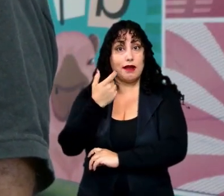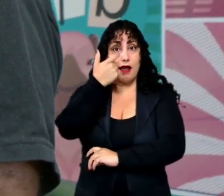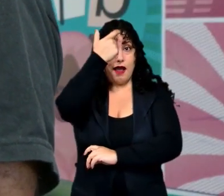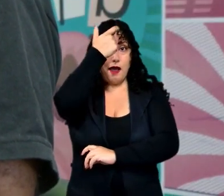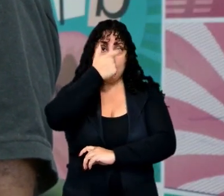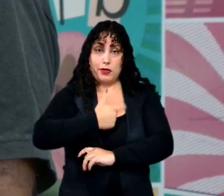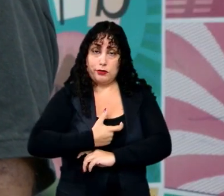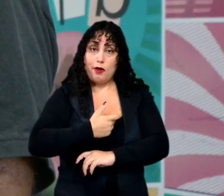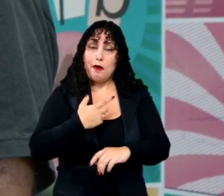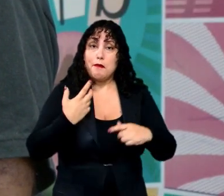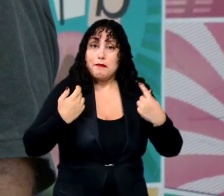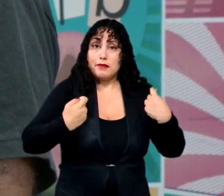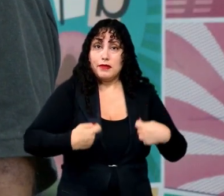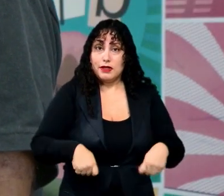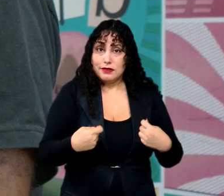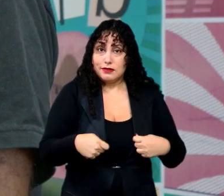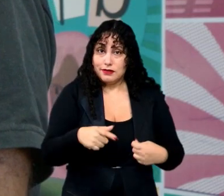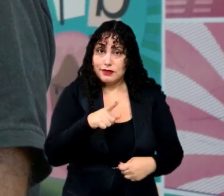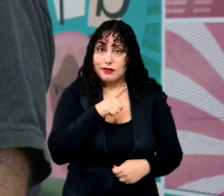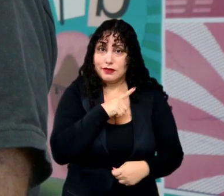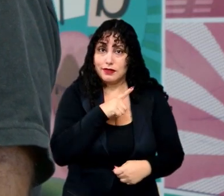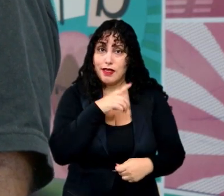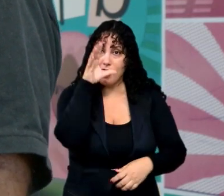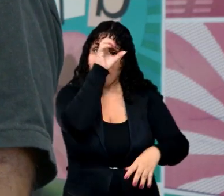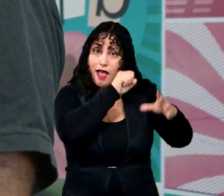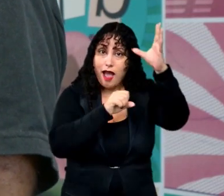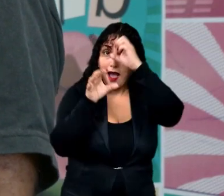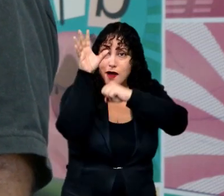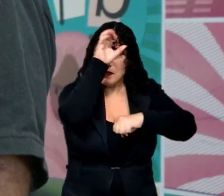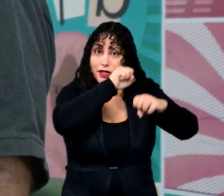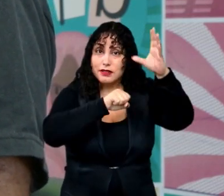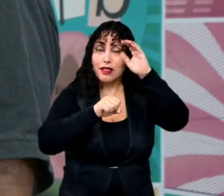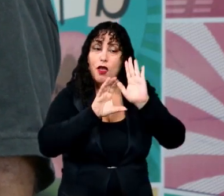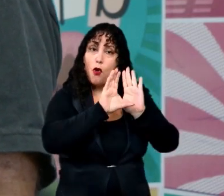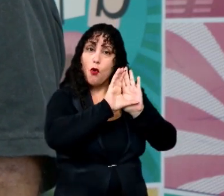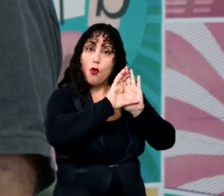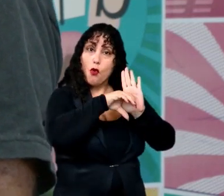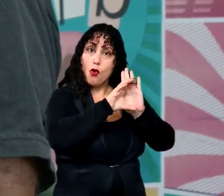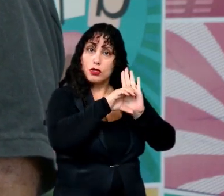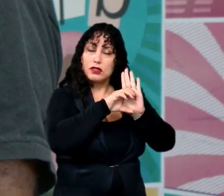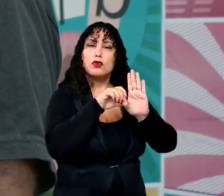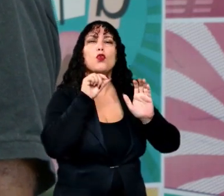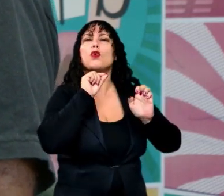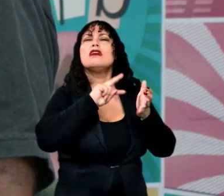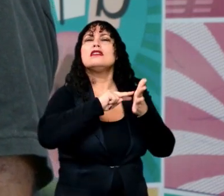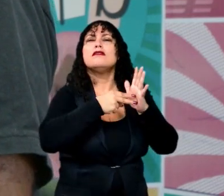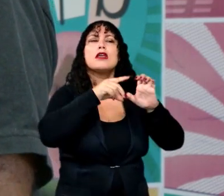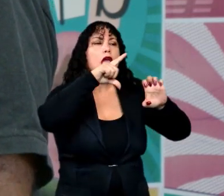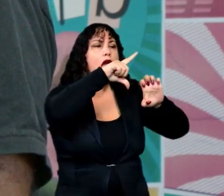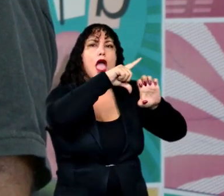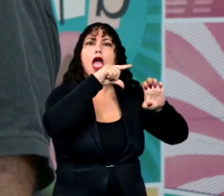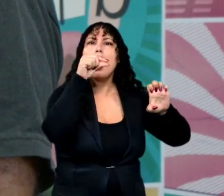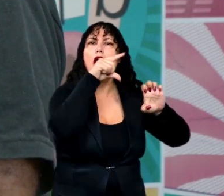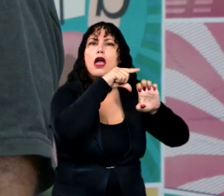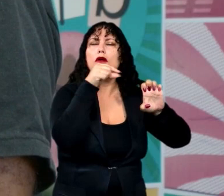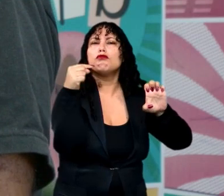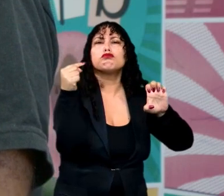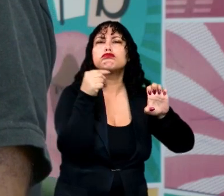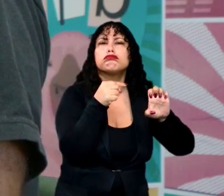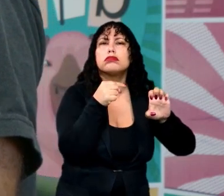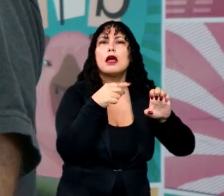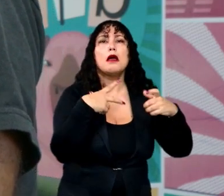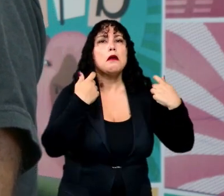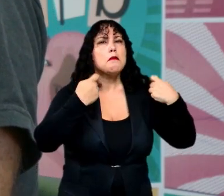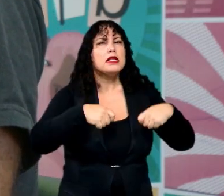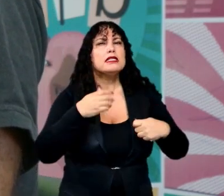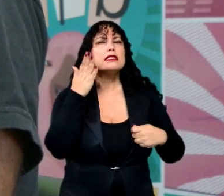que eh aprender esse conceito de empreendedorismo Uhum Então realmente ele tem